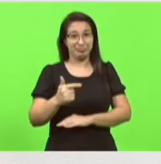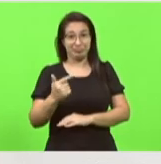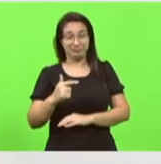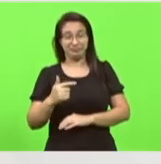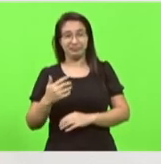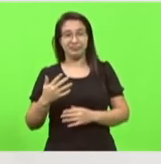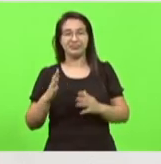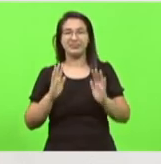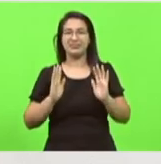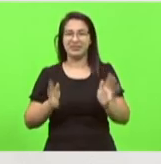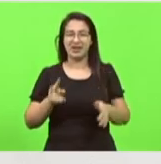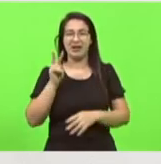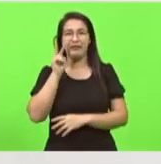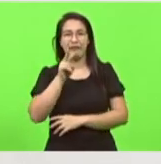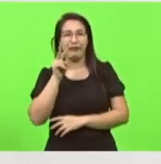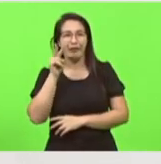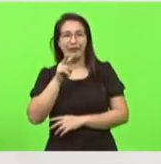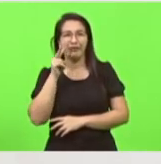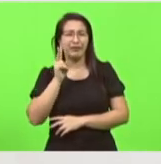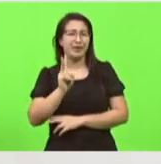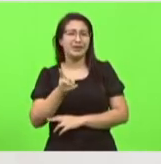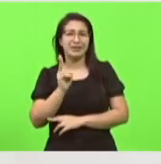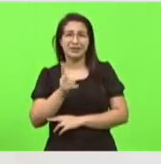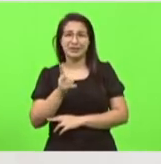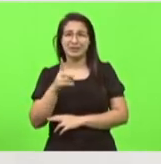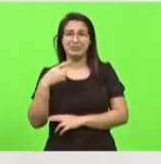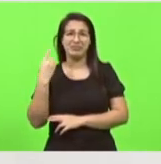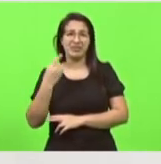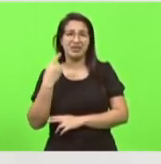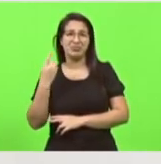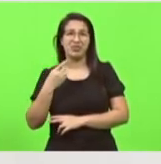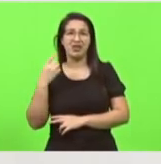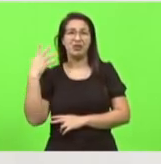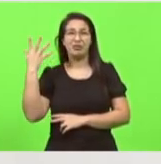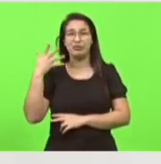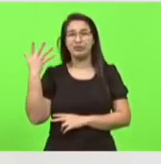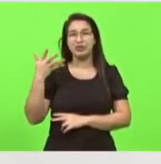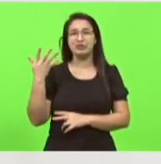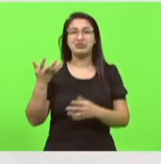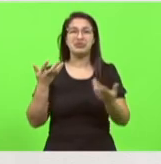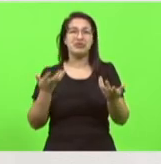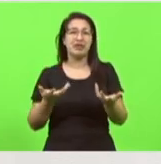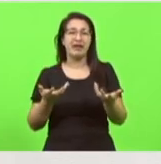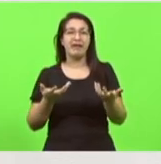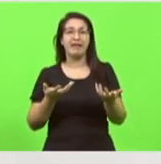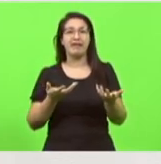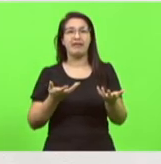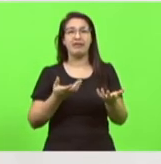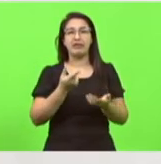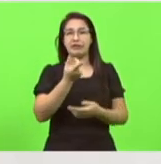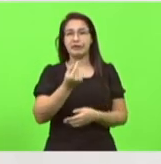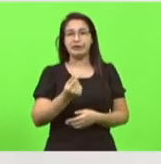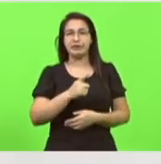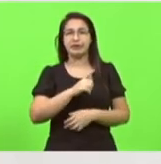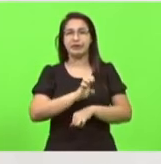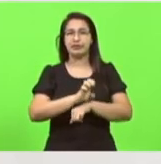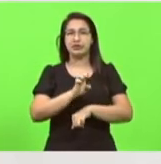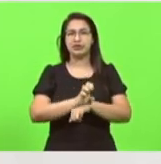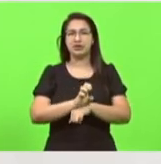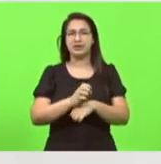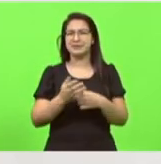estou cansado de chegar aqui e escutar deputado aqui, né? Tem que tirar dinheiro do bolso do Estado. Ora, de onde veio teu dinheiro,